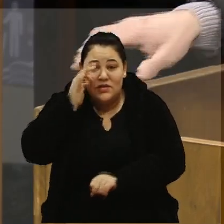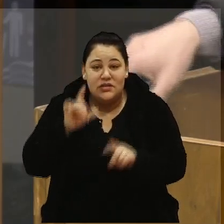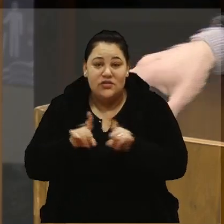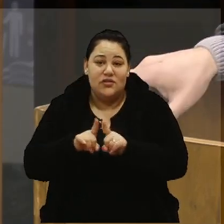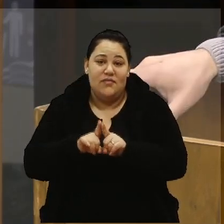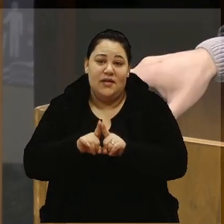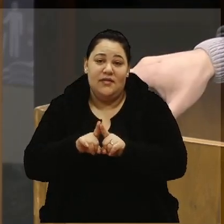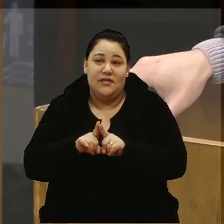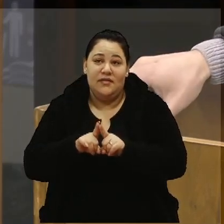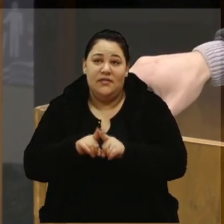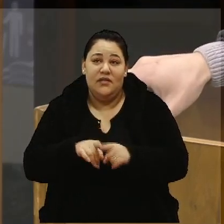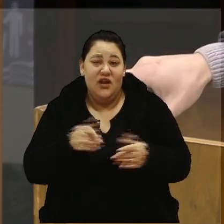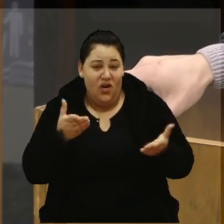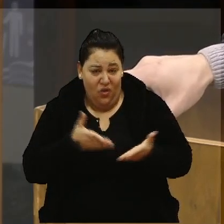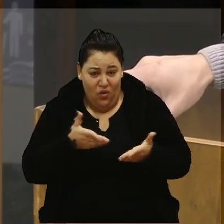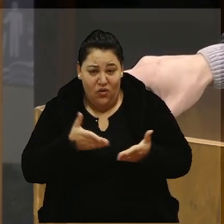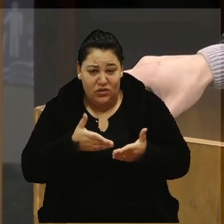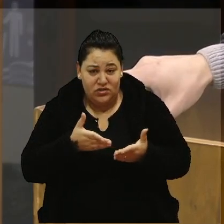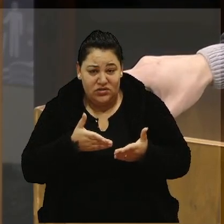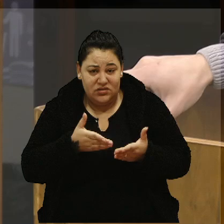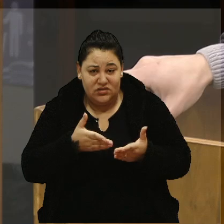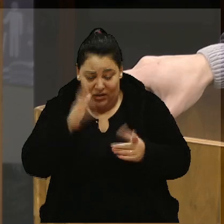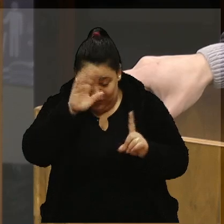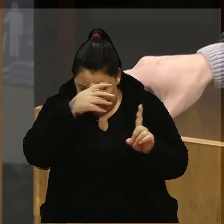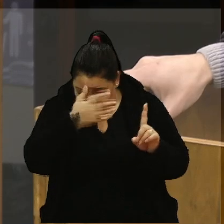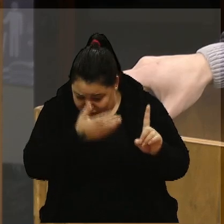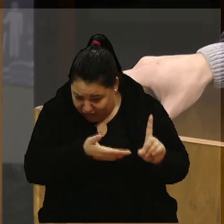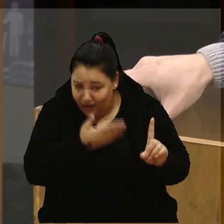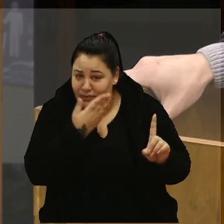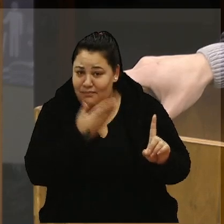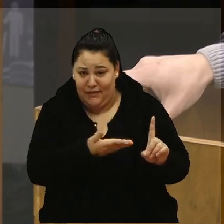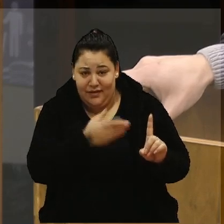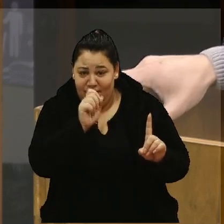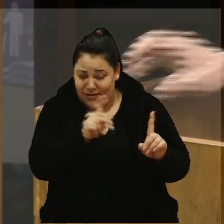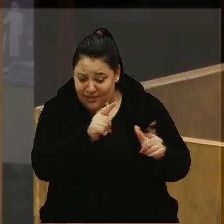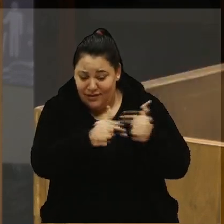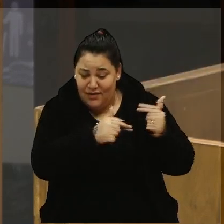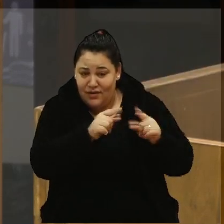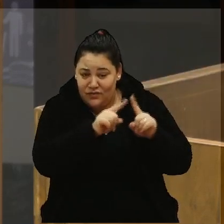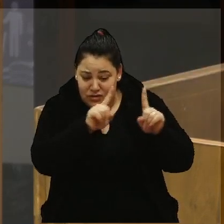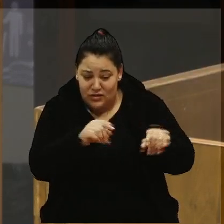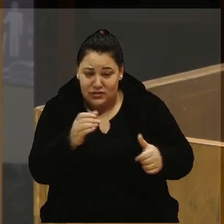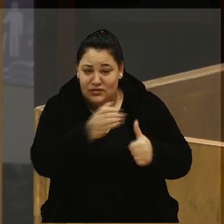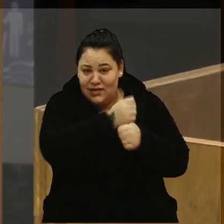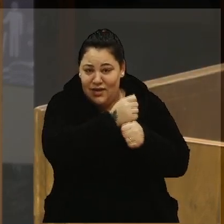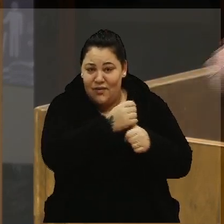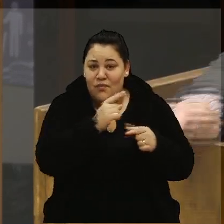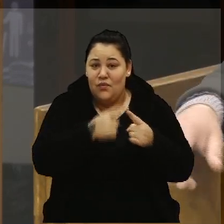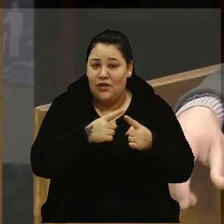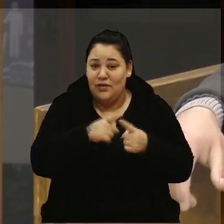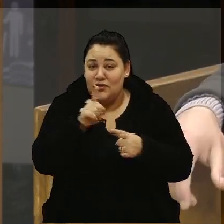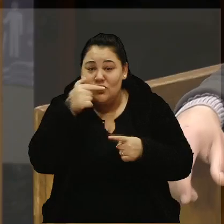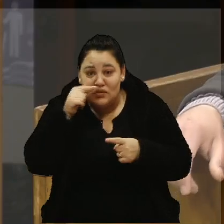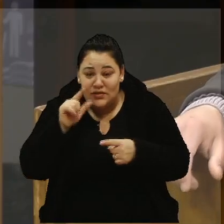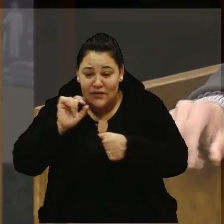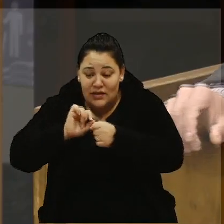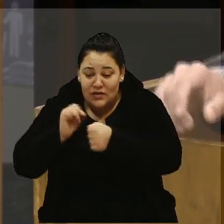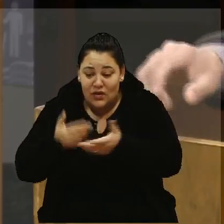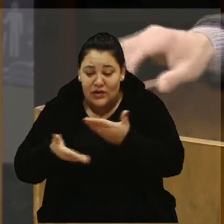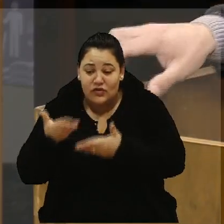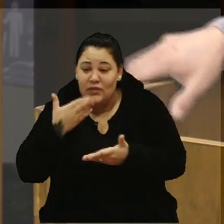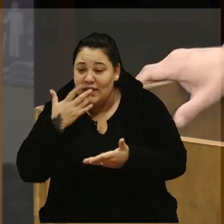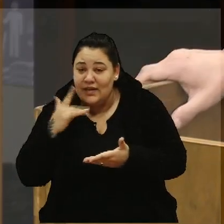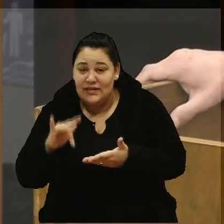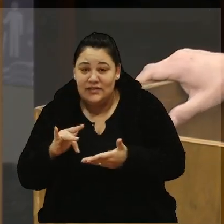atuante. Hoje eu tiro o chapéu para quem é conselheiro tutelar. Por quê? Hoje, para você fazer uma abordagem conforme a situação,